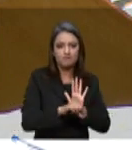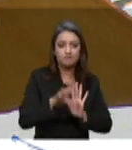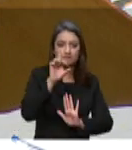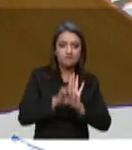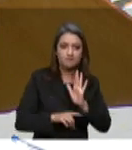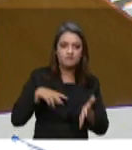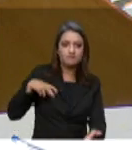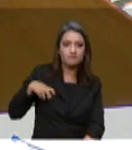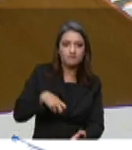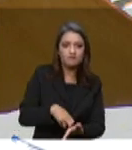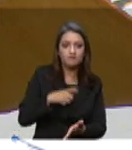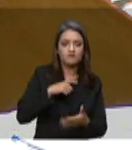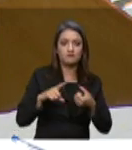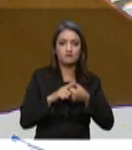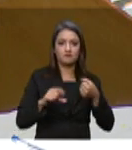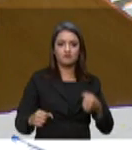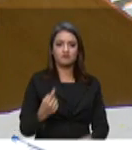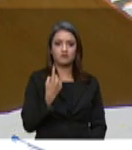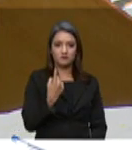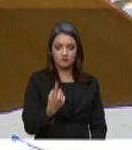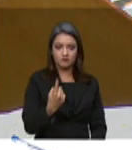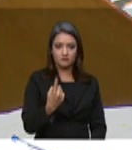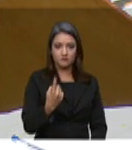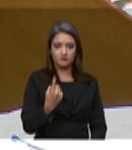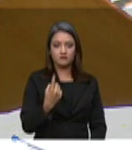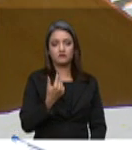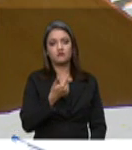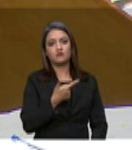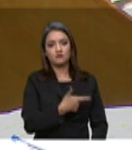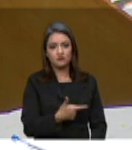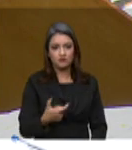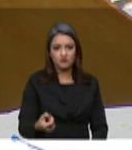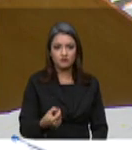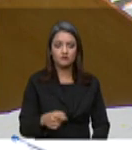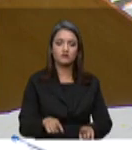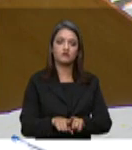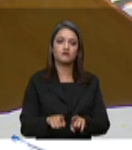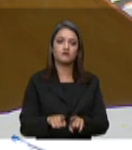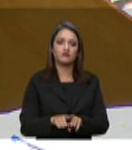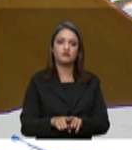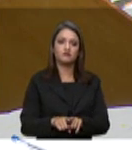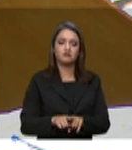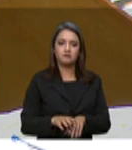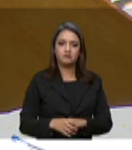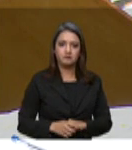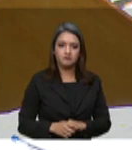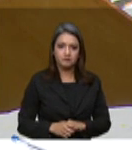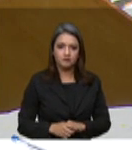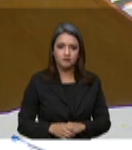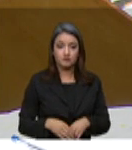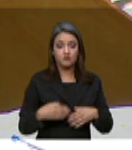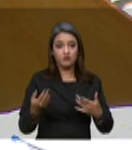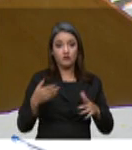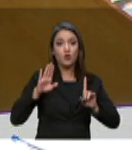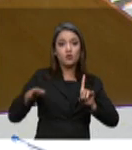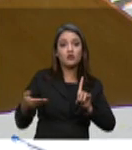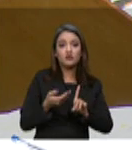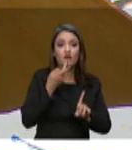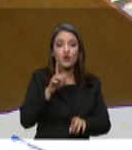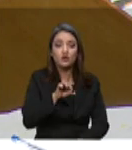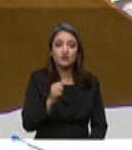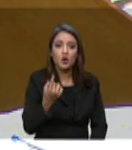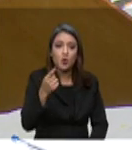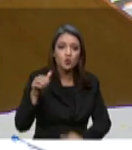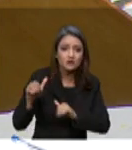parte geral artigos 11 e 20 forense Rio de Janeiro página 69 sustenta o acusado em